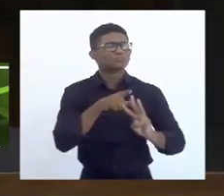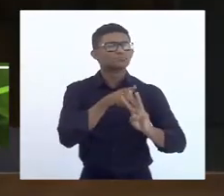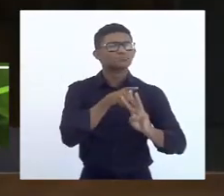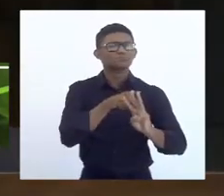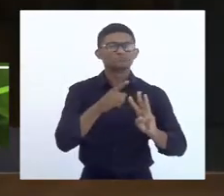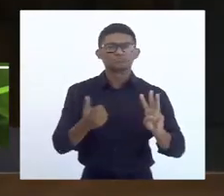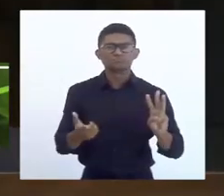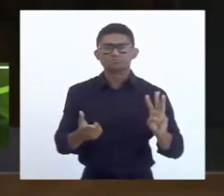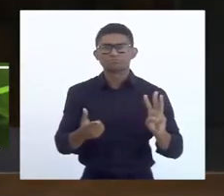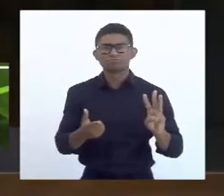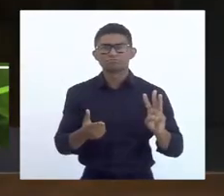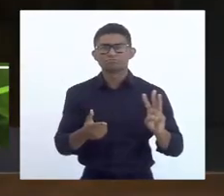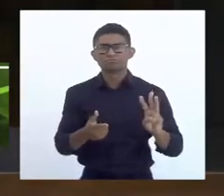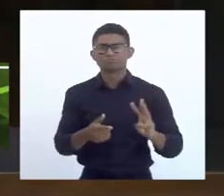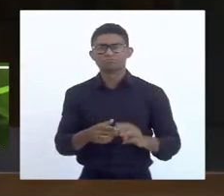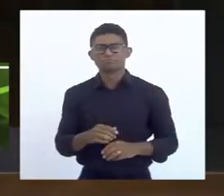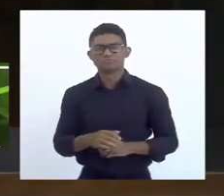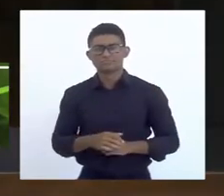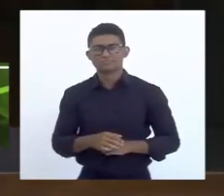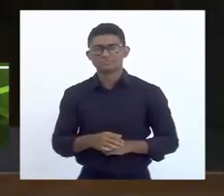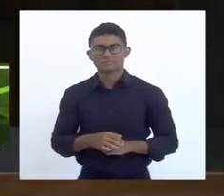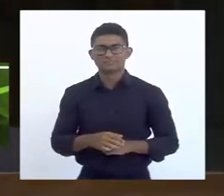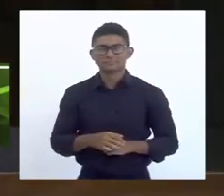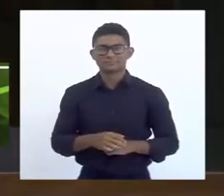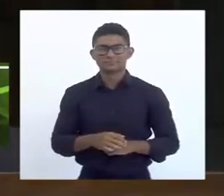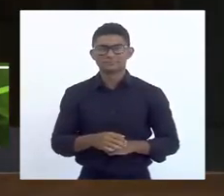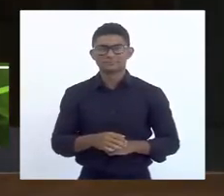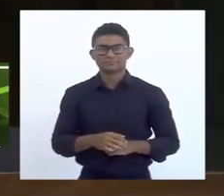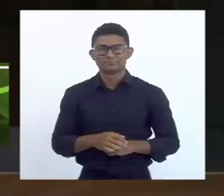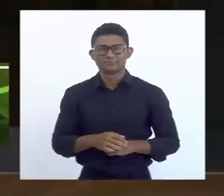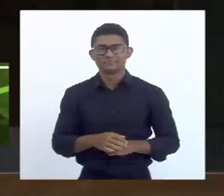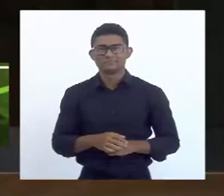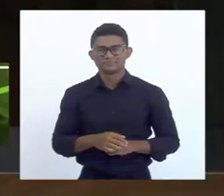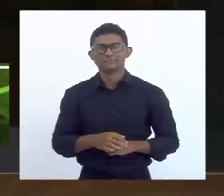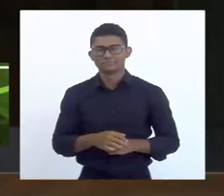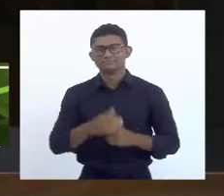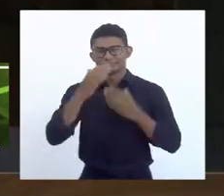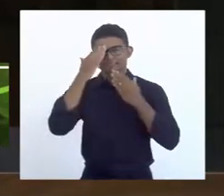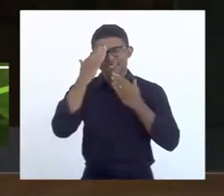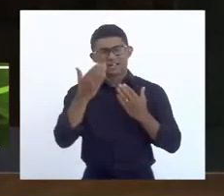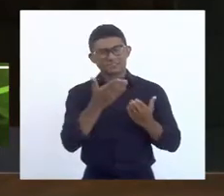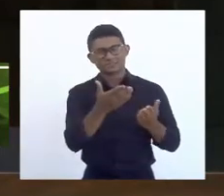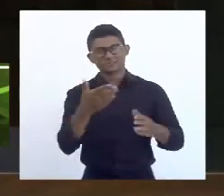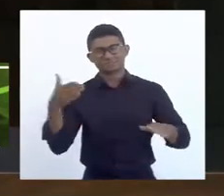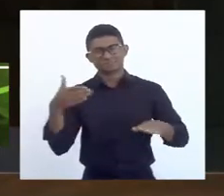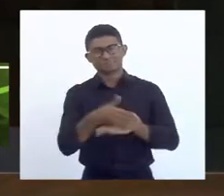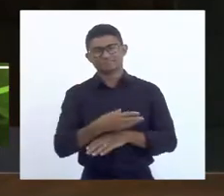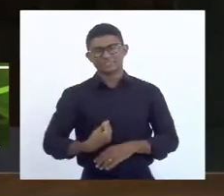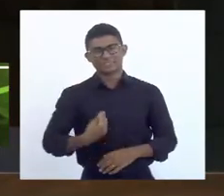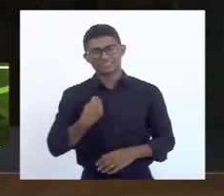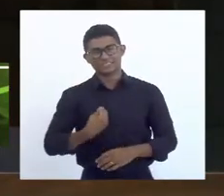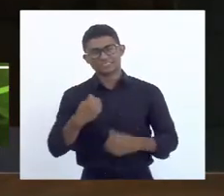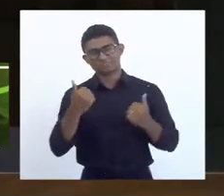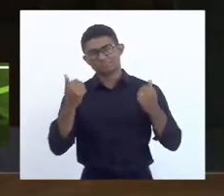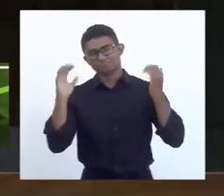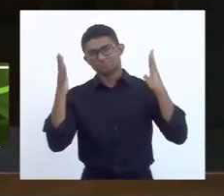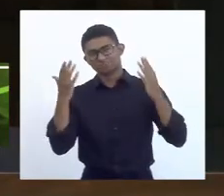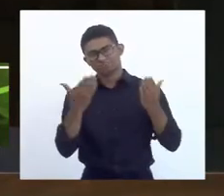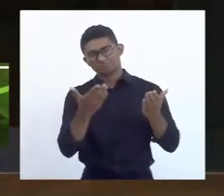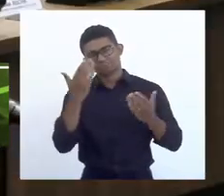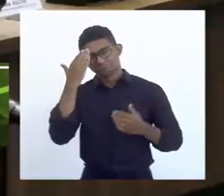Bogossian. Ah, Bogossian. Bogossian. Vereadora de Três Rios. Obrigado pela presença, vereadora.